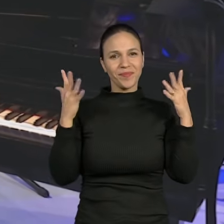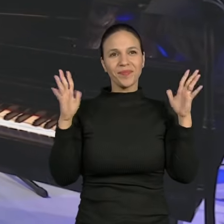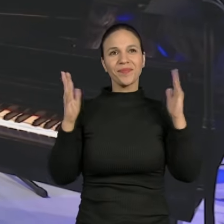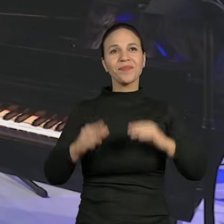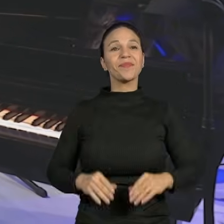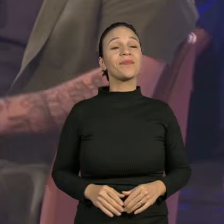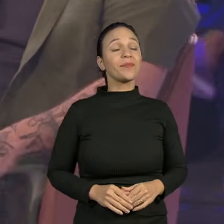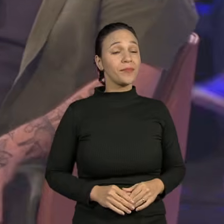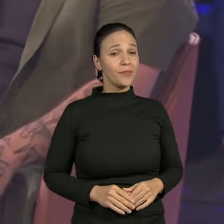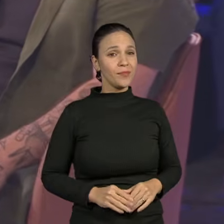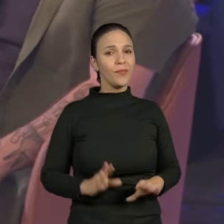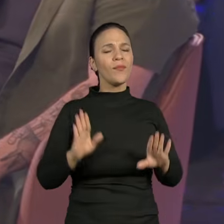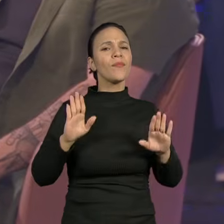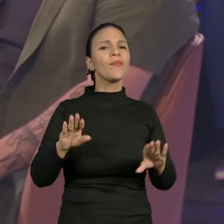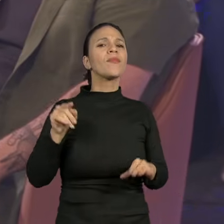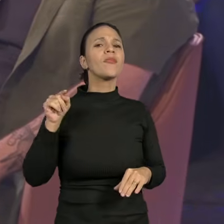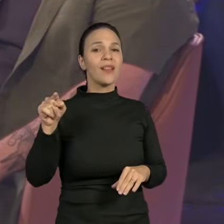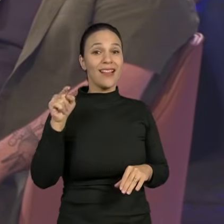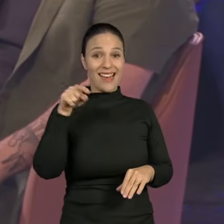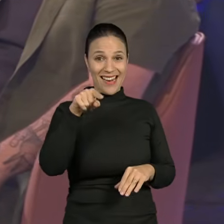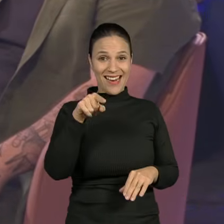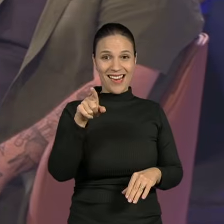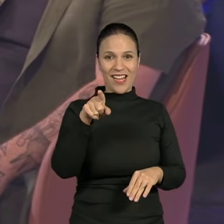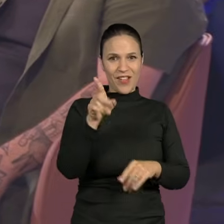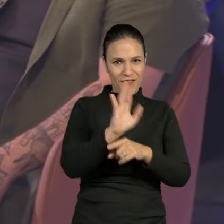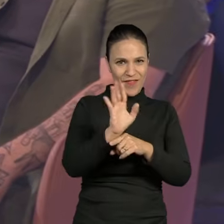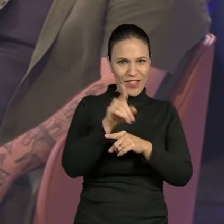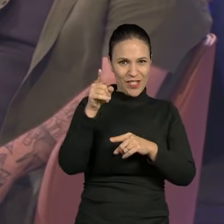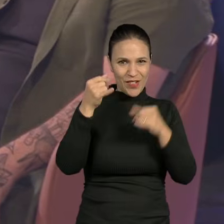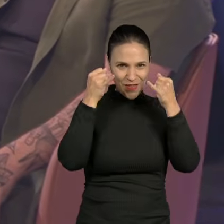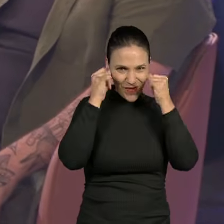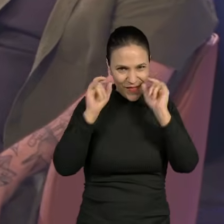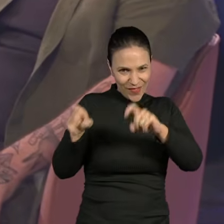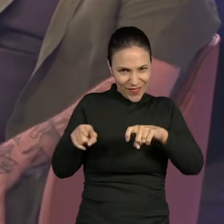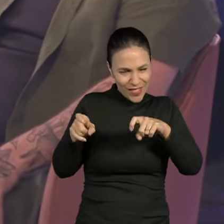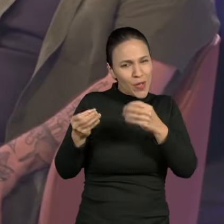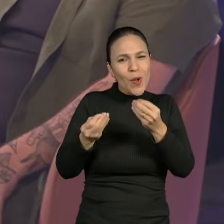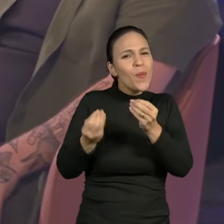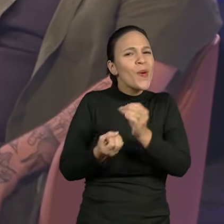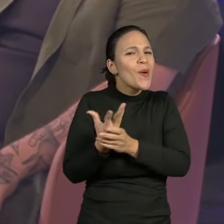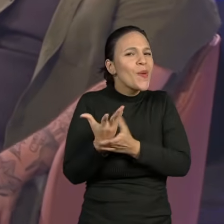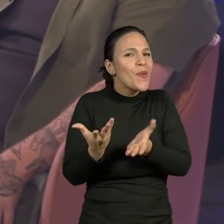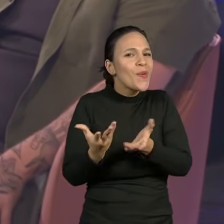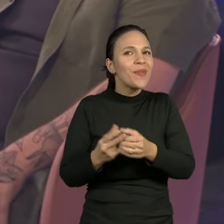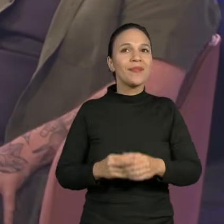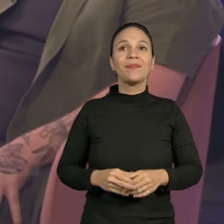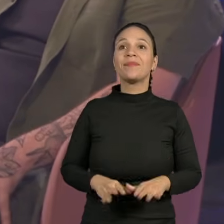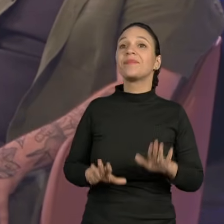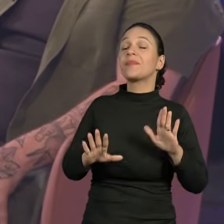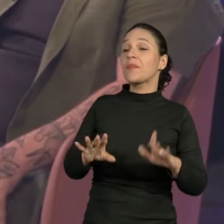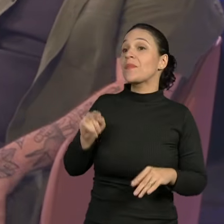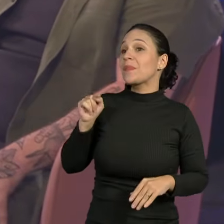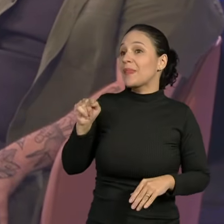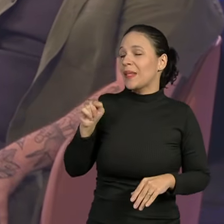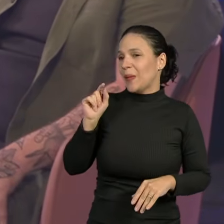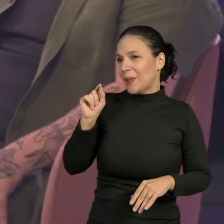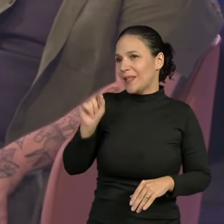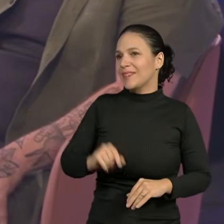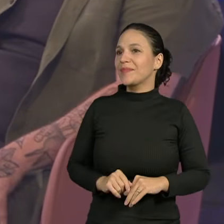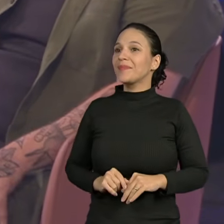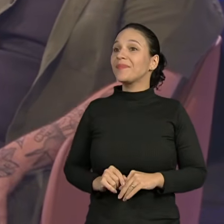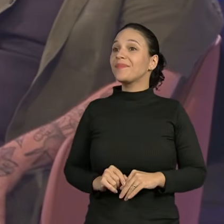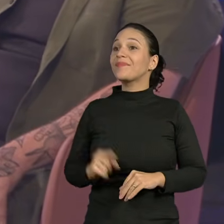Poxa, especificamente a Fazendinha, como é que ela foi criada? A Fazendinha é o seguinte, Thalita, a gente,